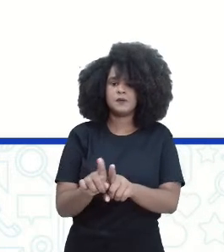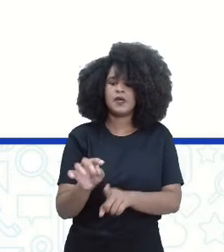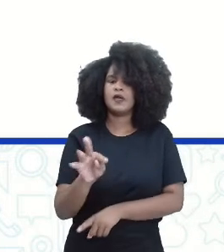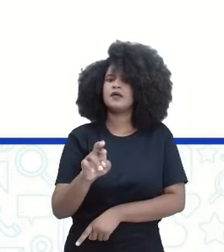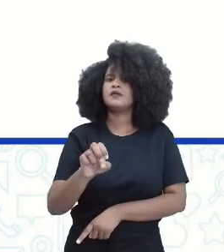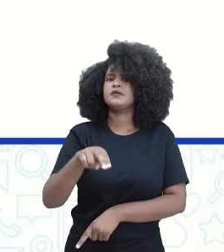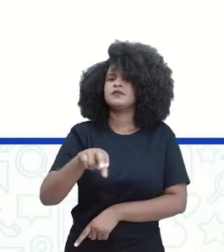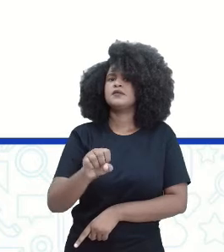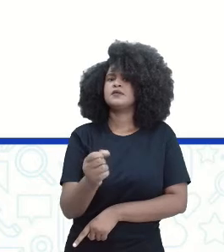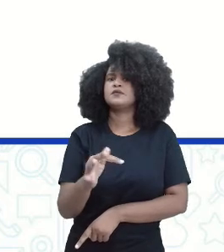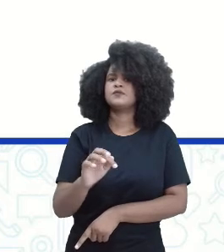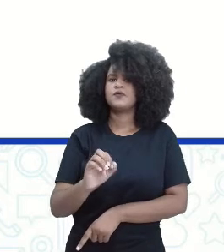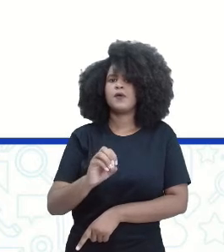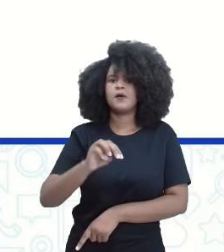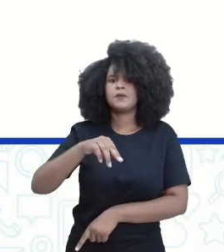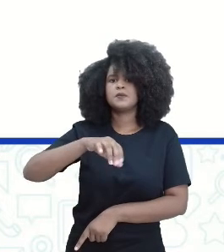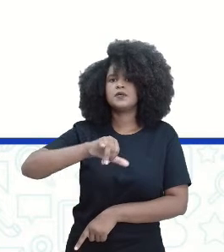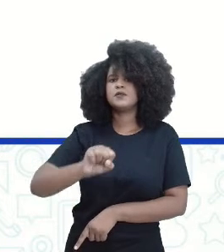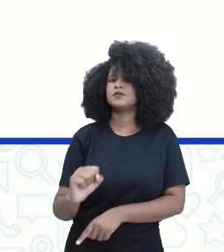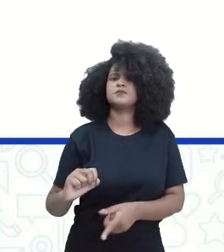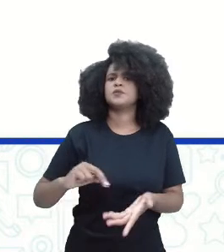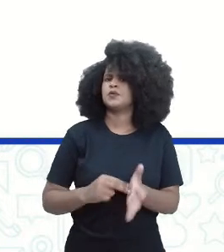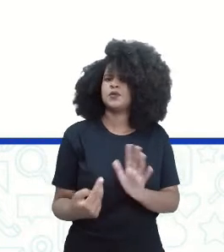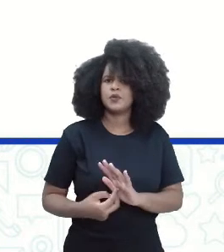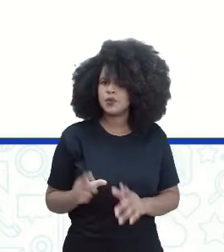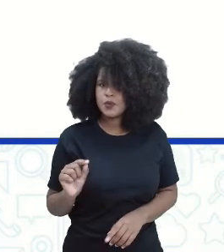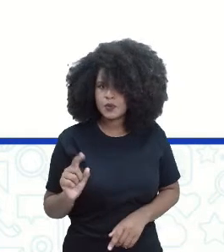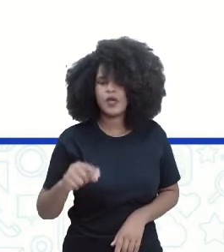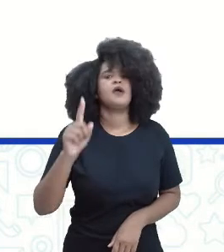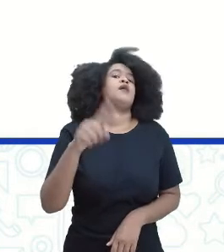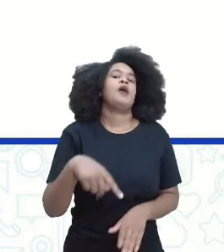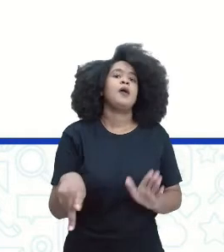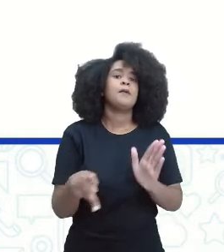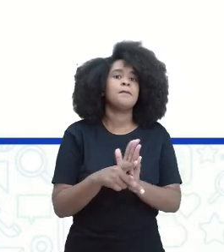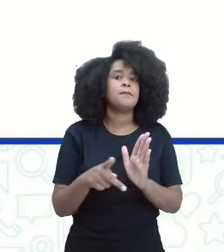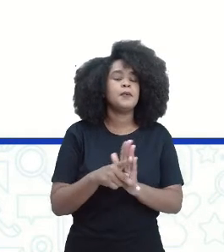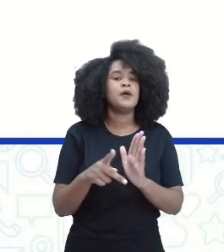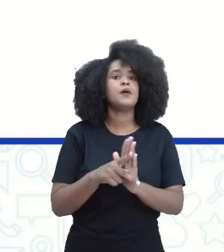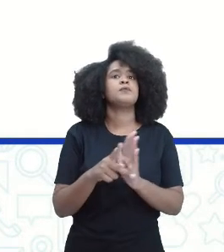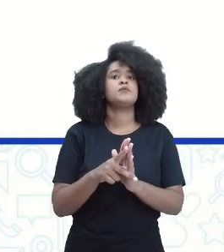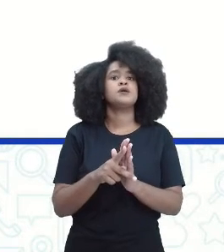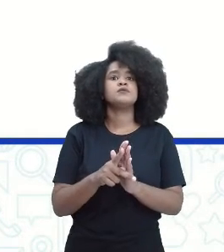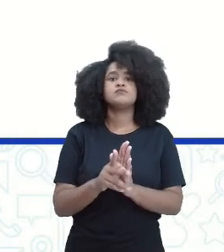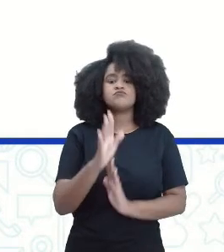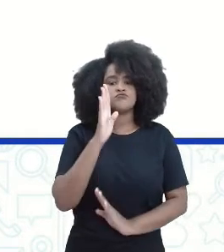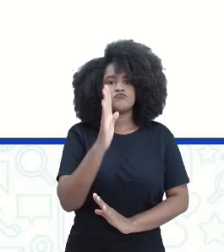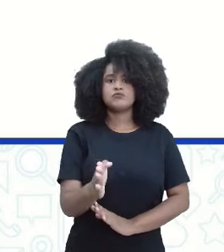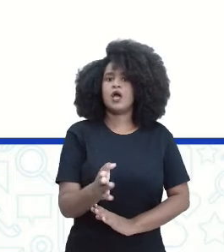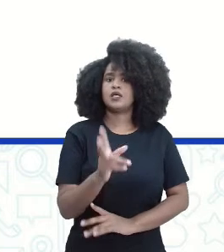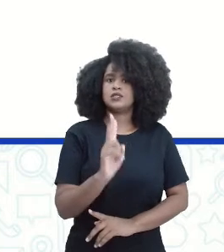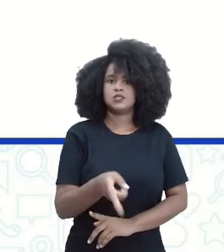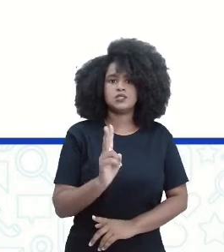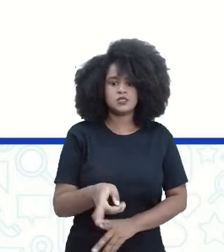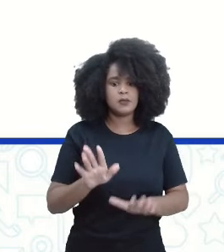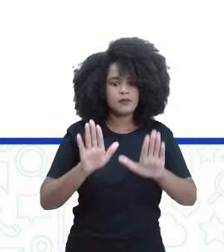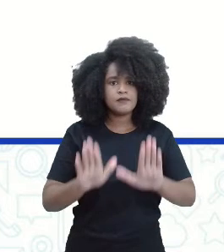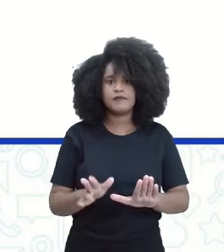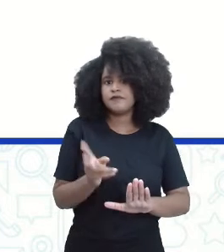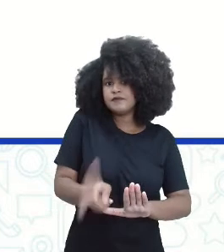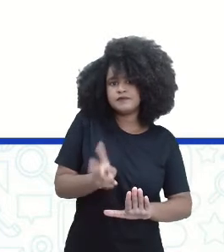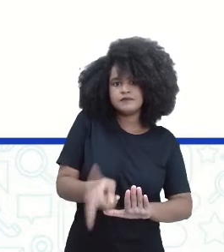é isso, prof? O fixismo vem de quê, gente? Vem de fixar, né? De fixo. Olha só,